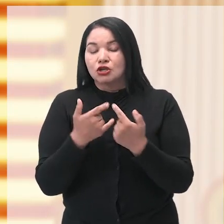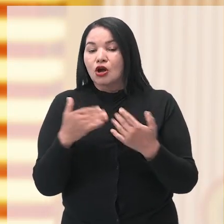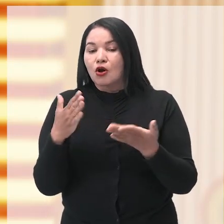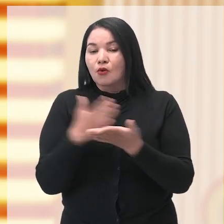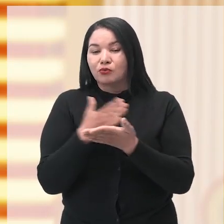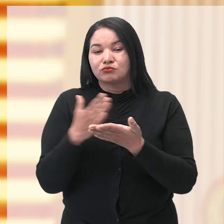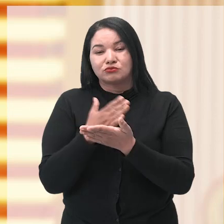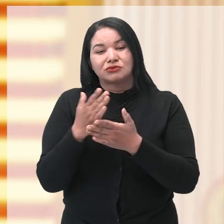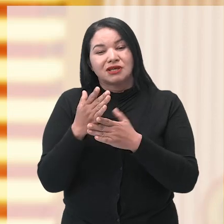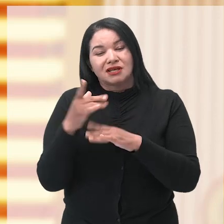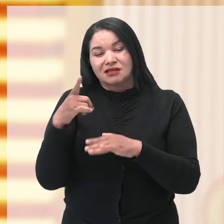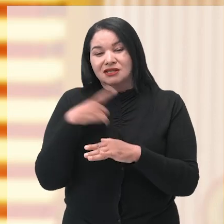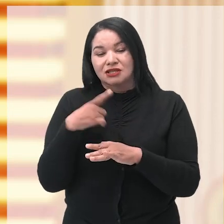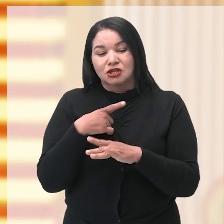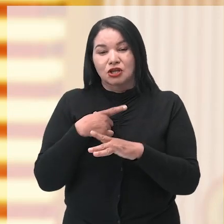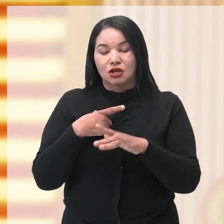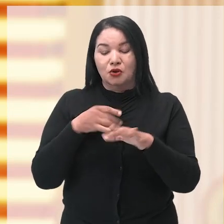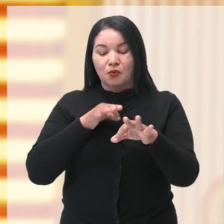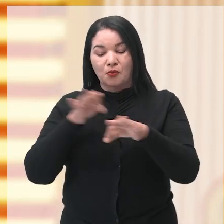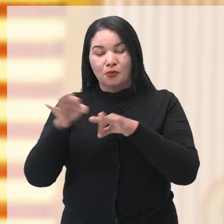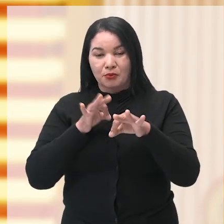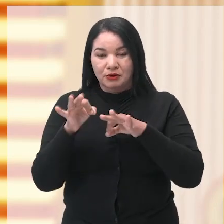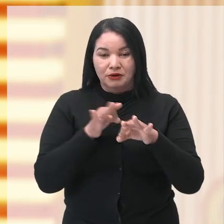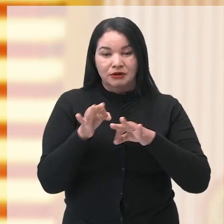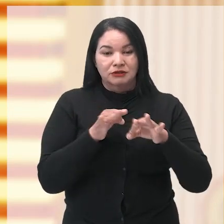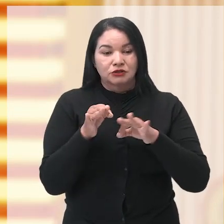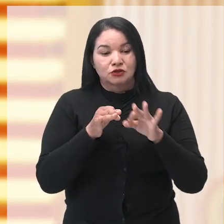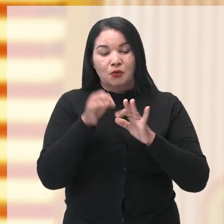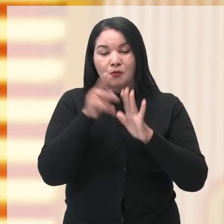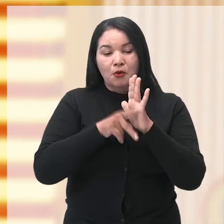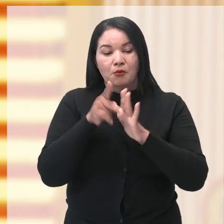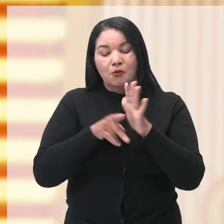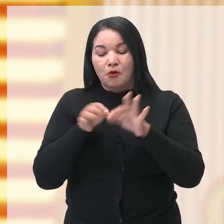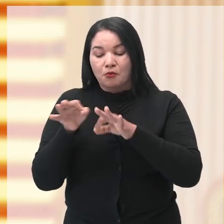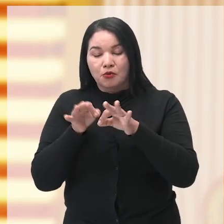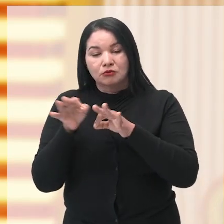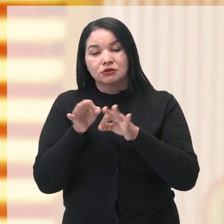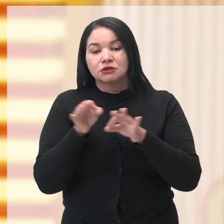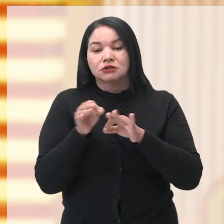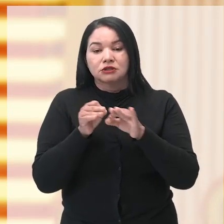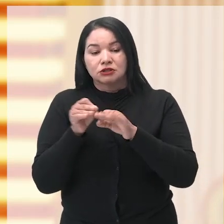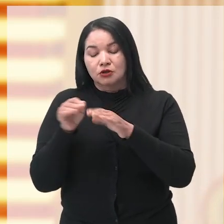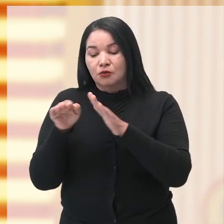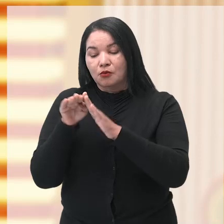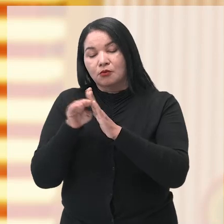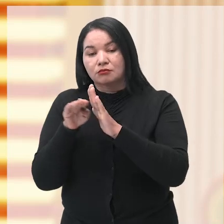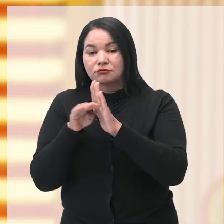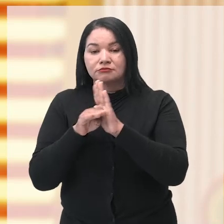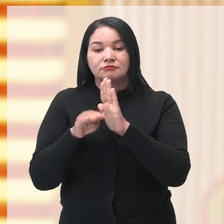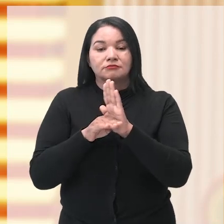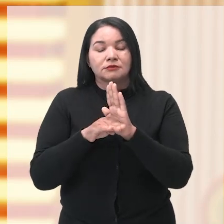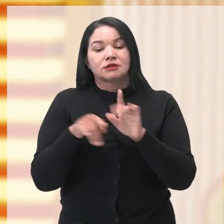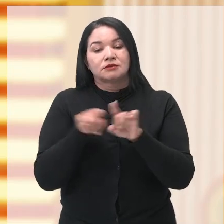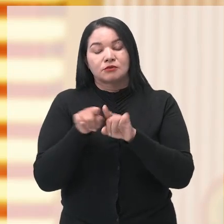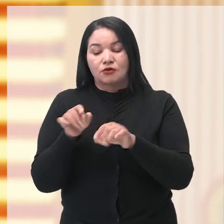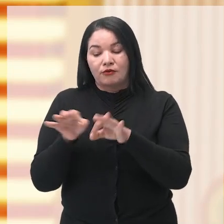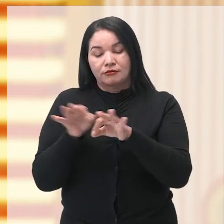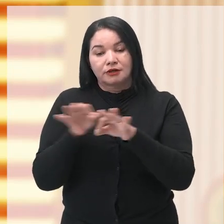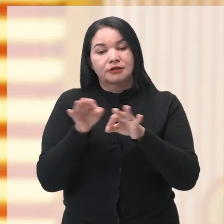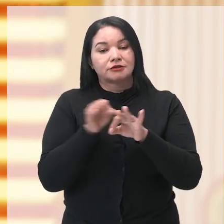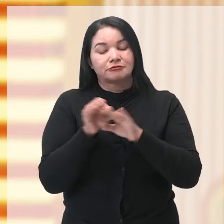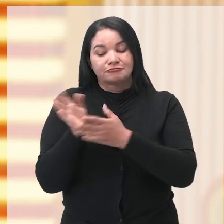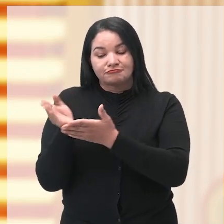uma logística, né, bem programada e bem organizada a respeito da